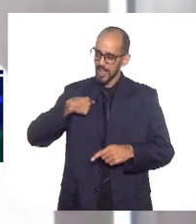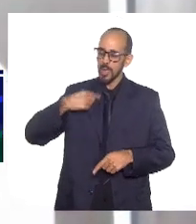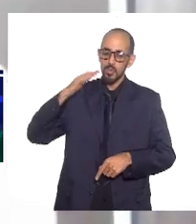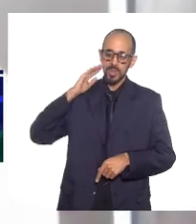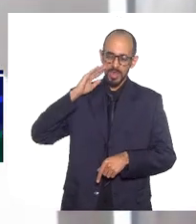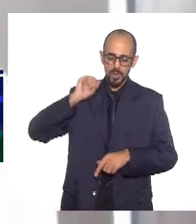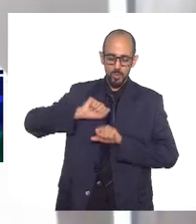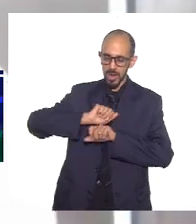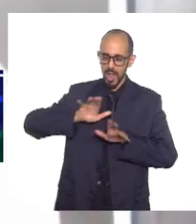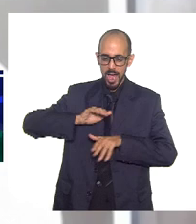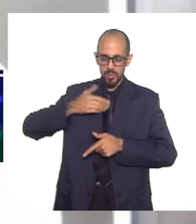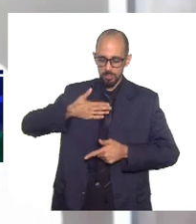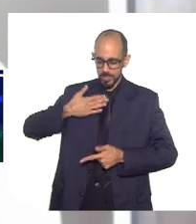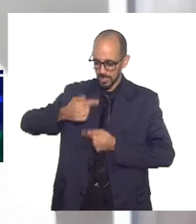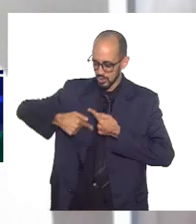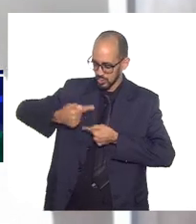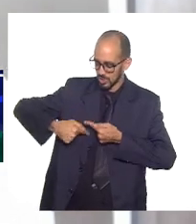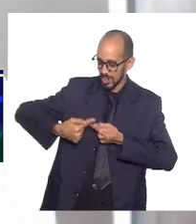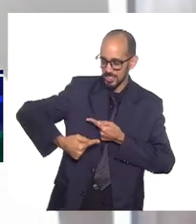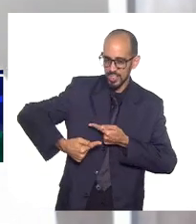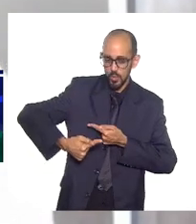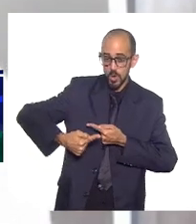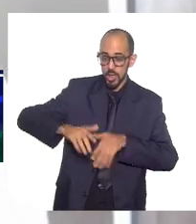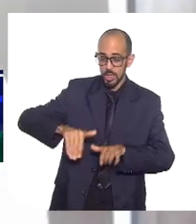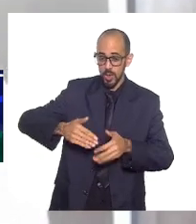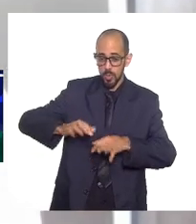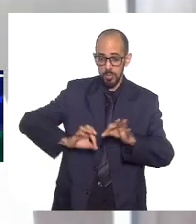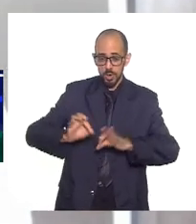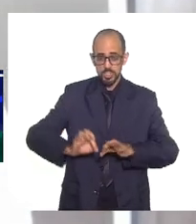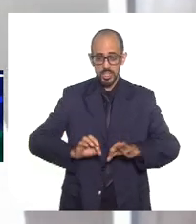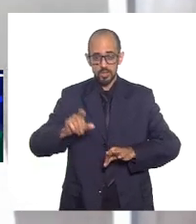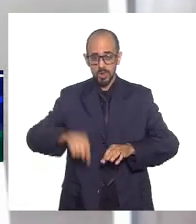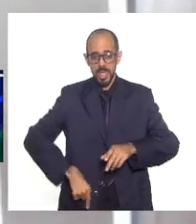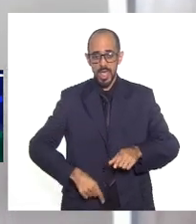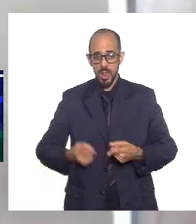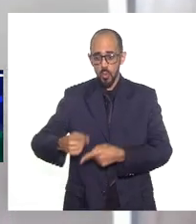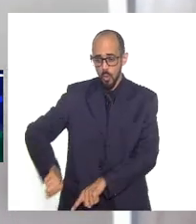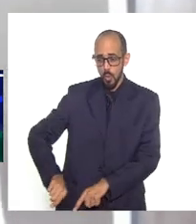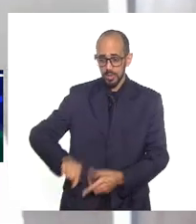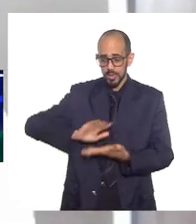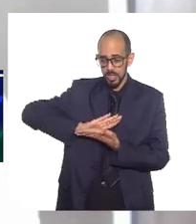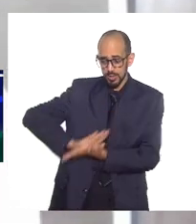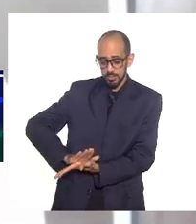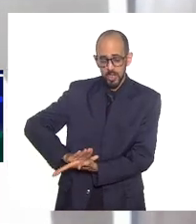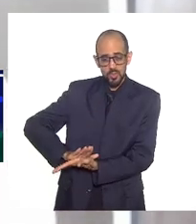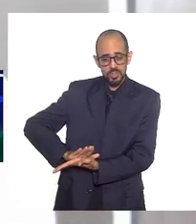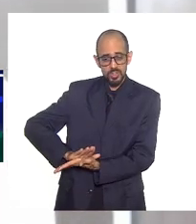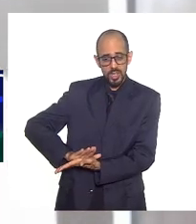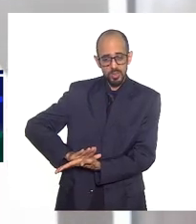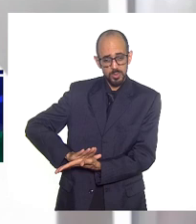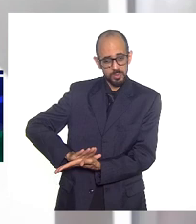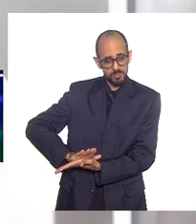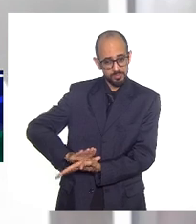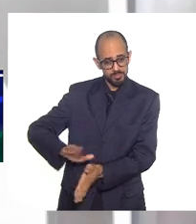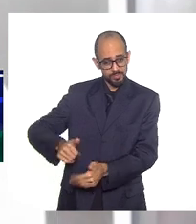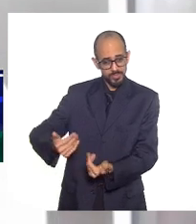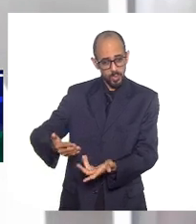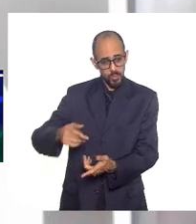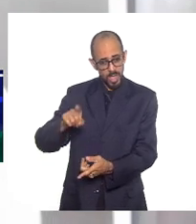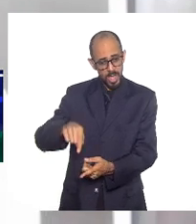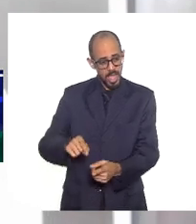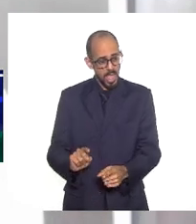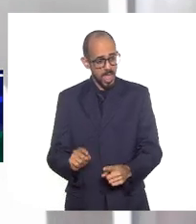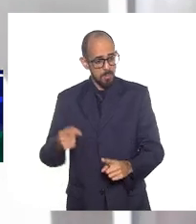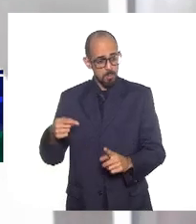projeto trata exclusivamente do combate à violência e à discriminação, trazendo aí a alusão a um jovem que